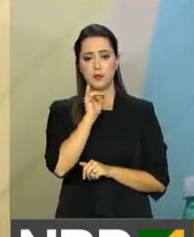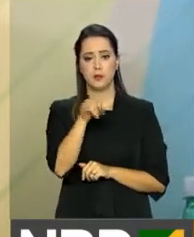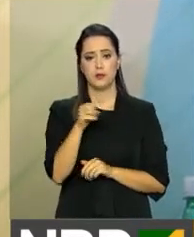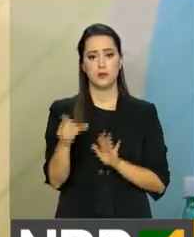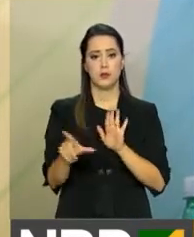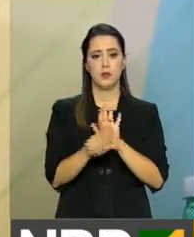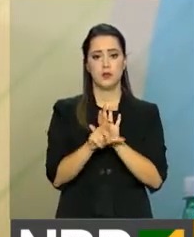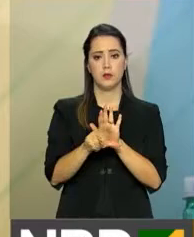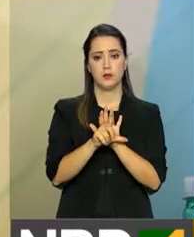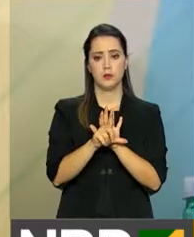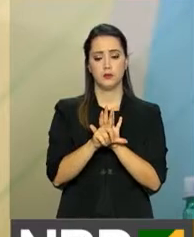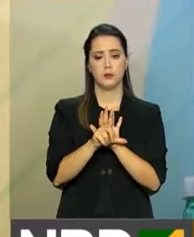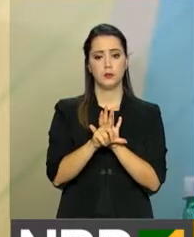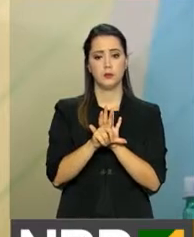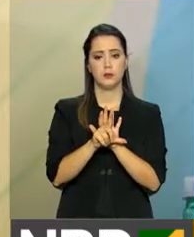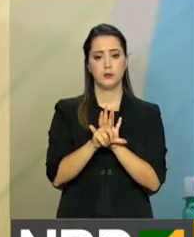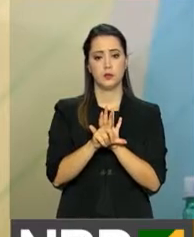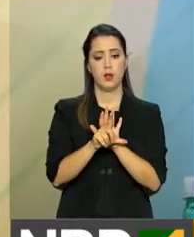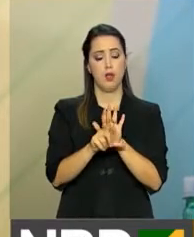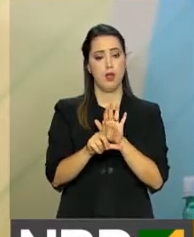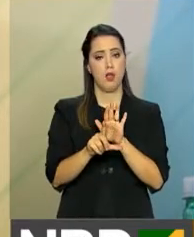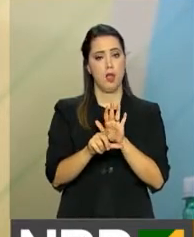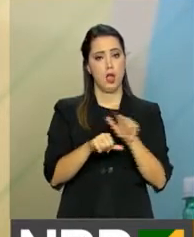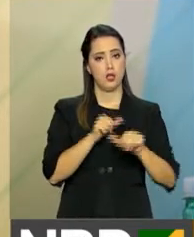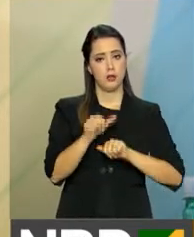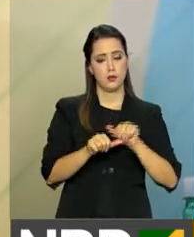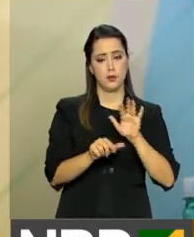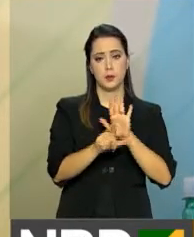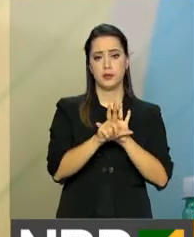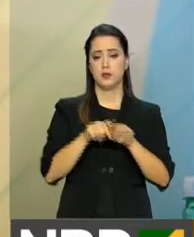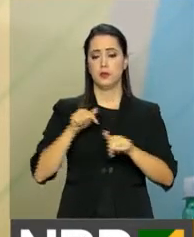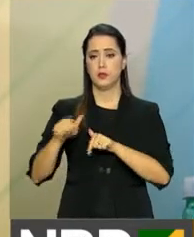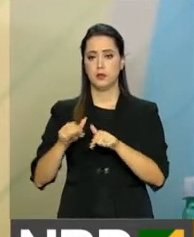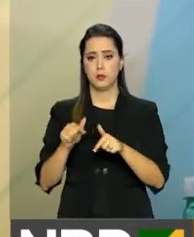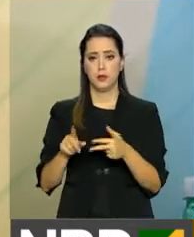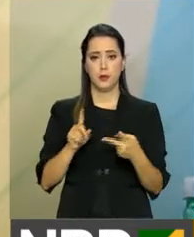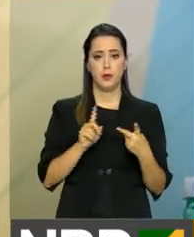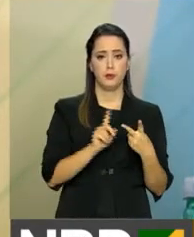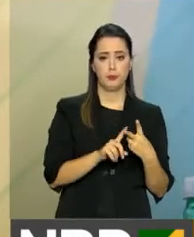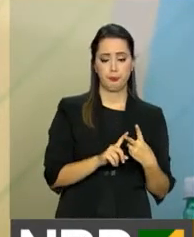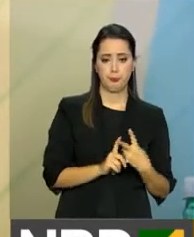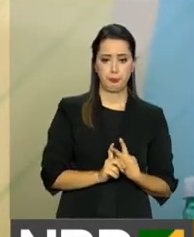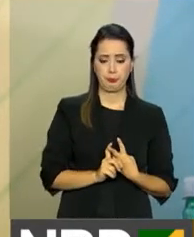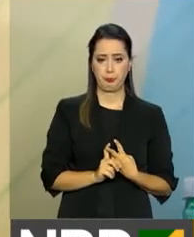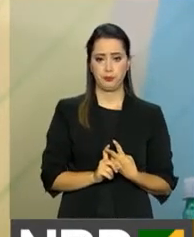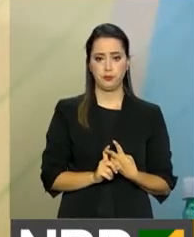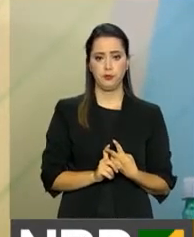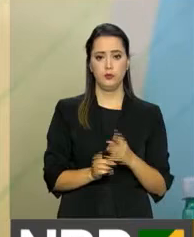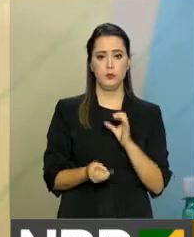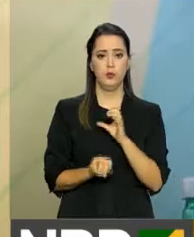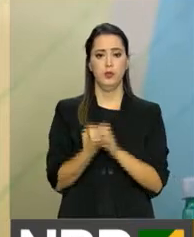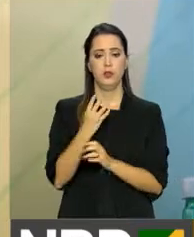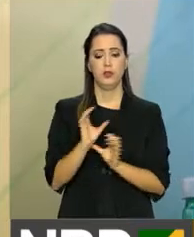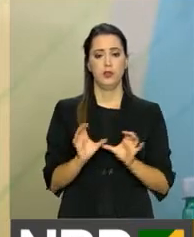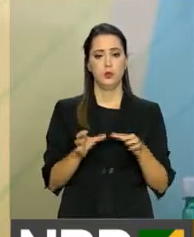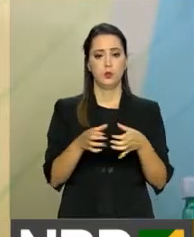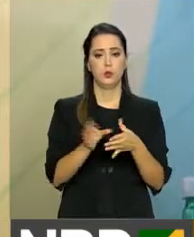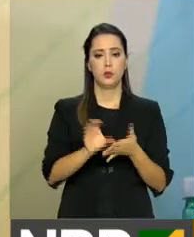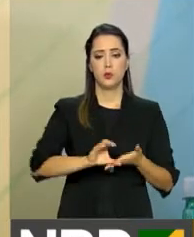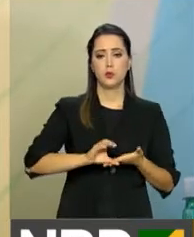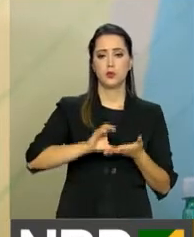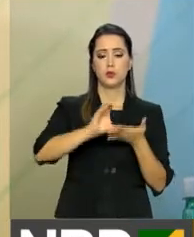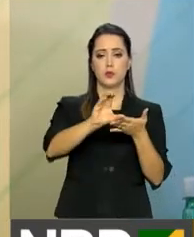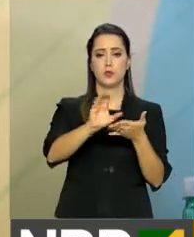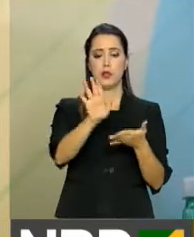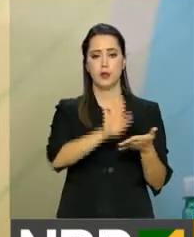modernização das leis trabalhistas a criação do conselho nacional